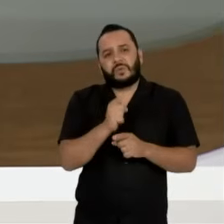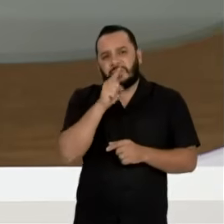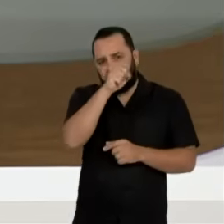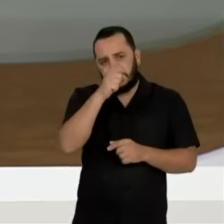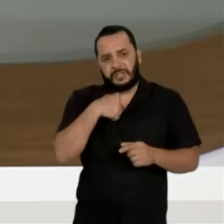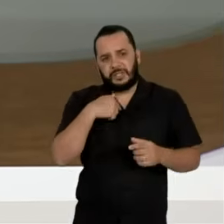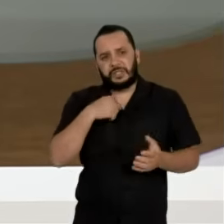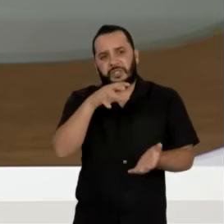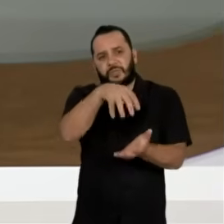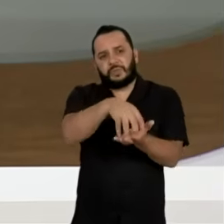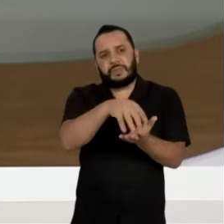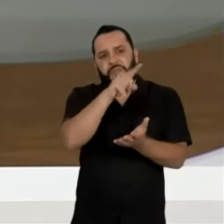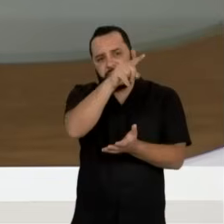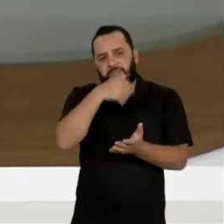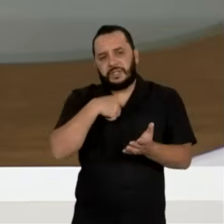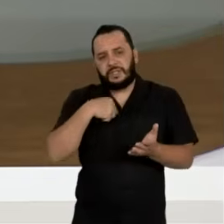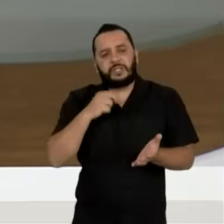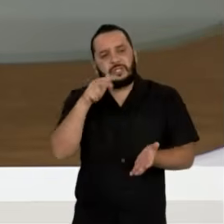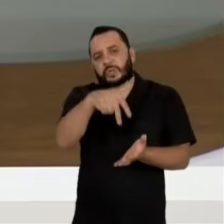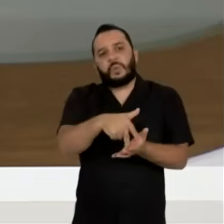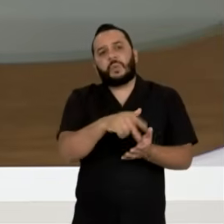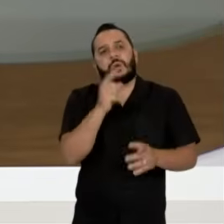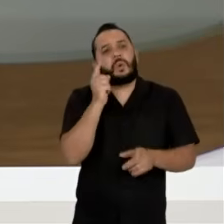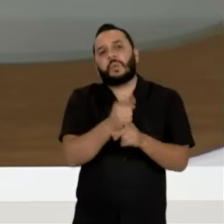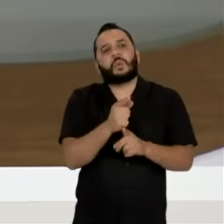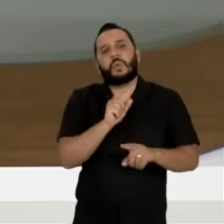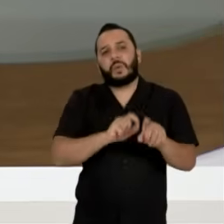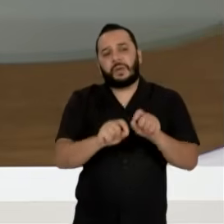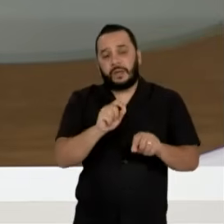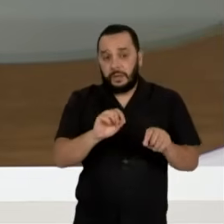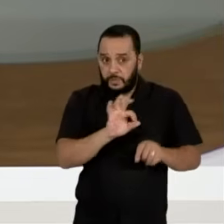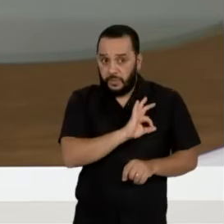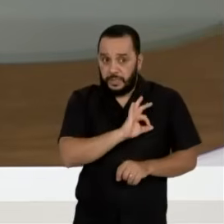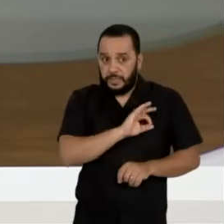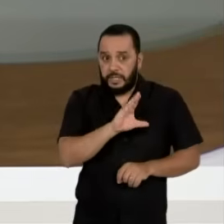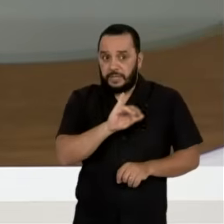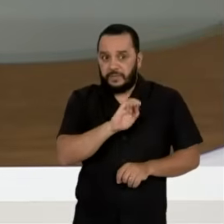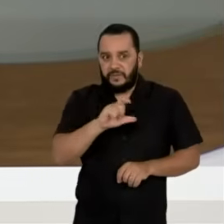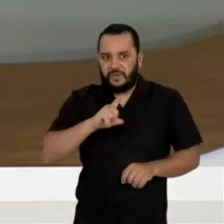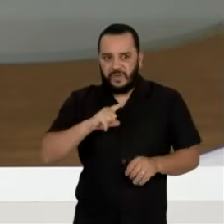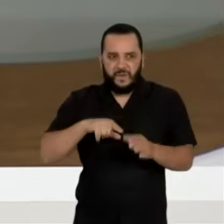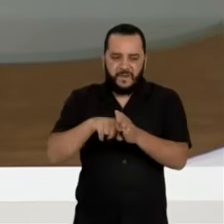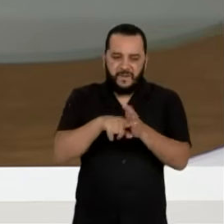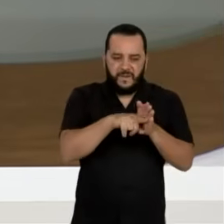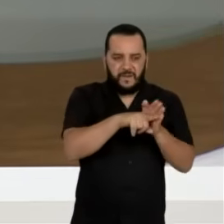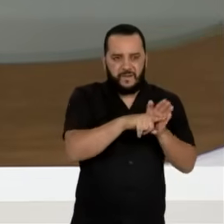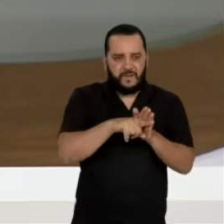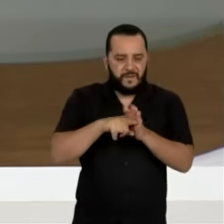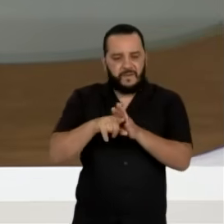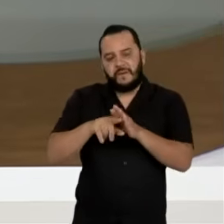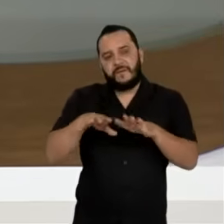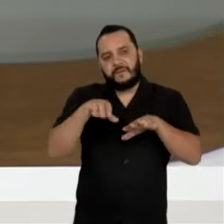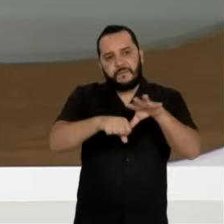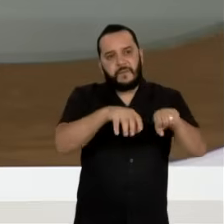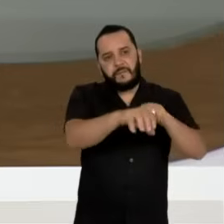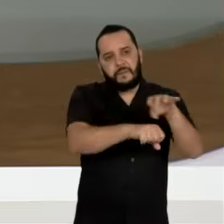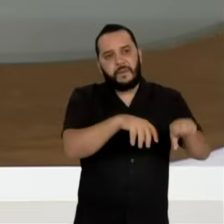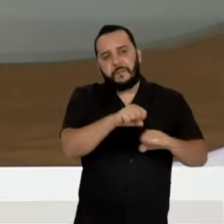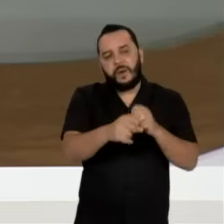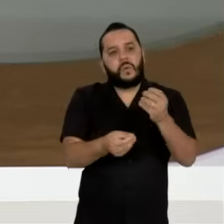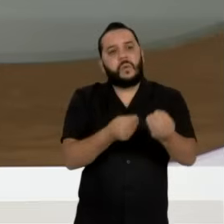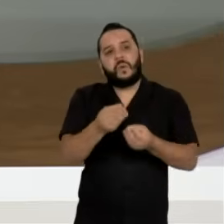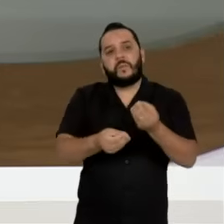à entidade, logo após essa ação da Polícia Civil, e em que condições o senhor e seus colegas